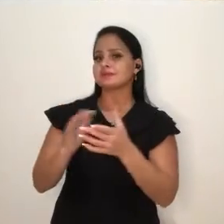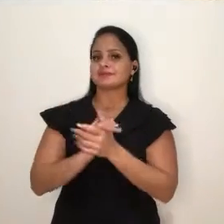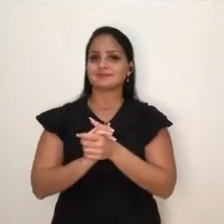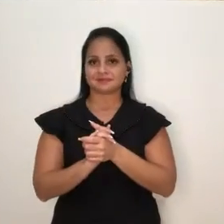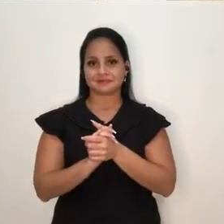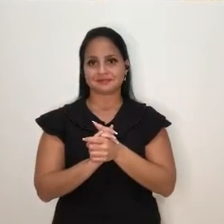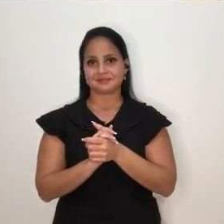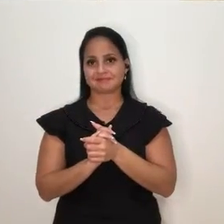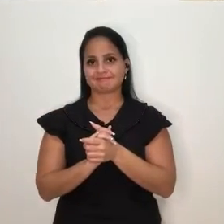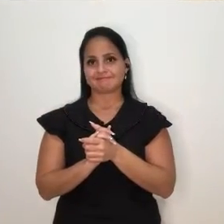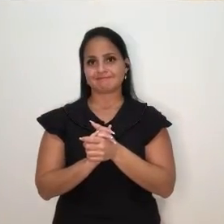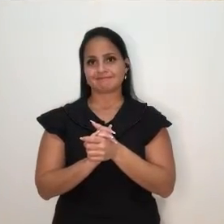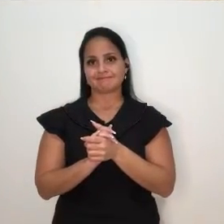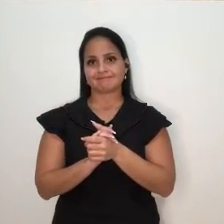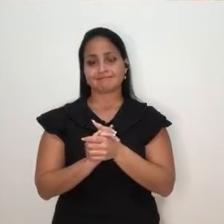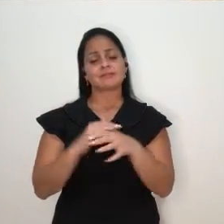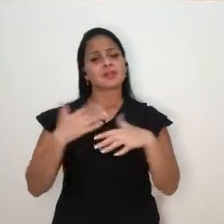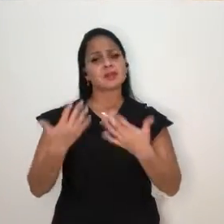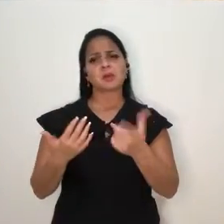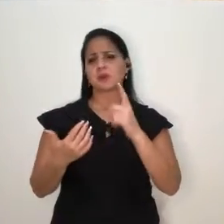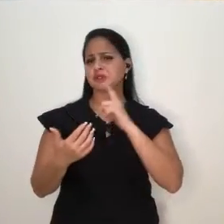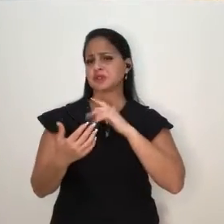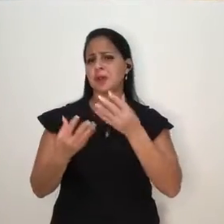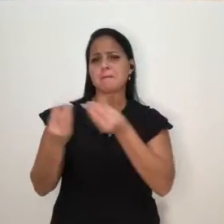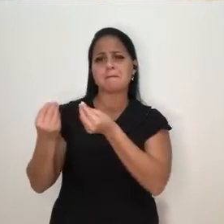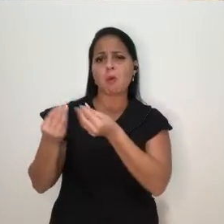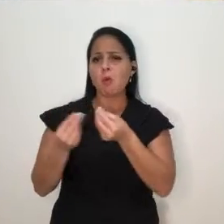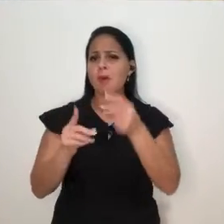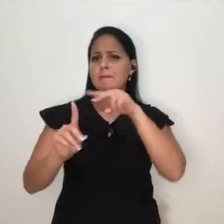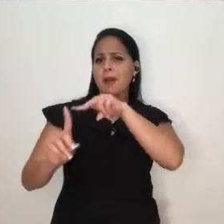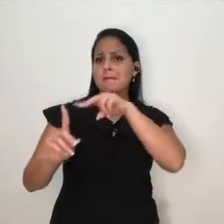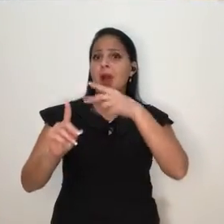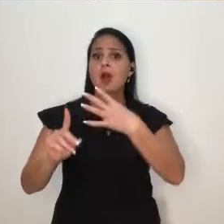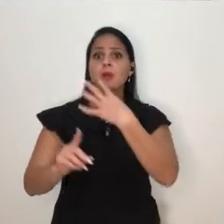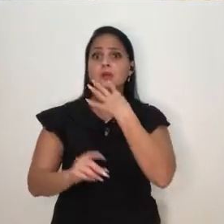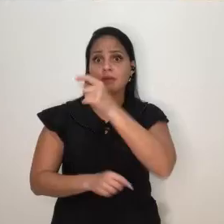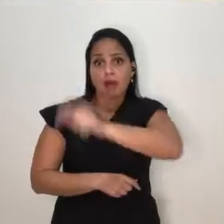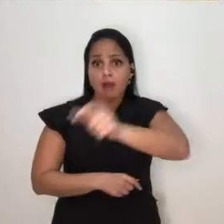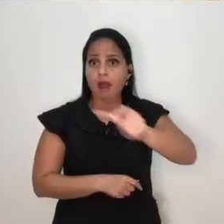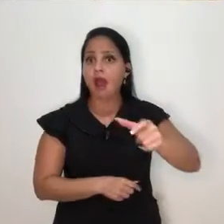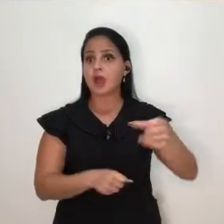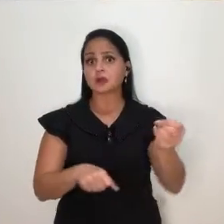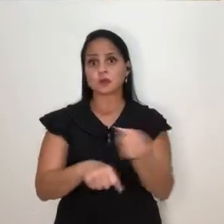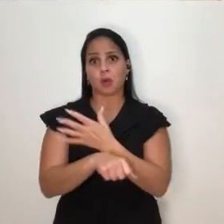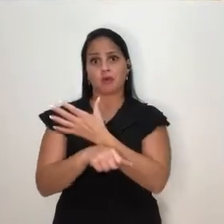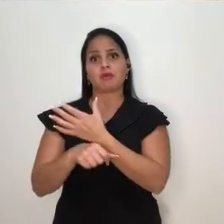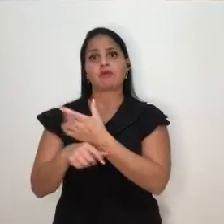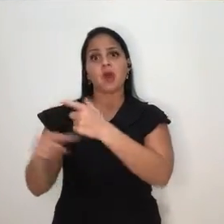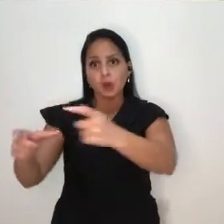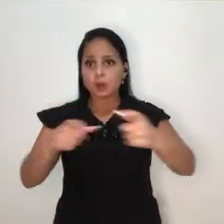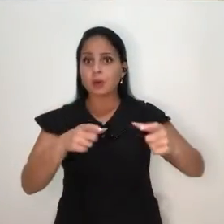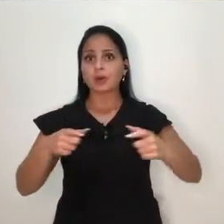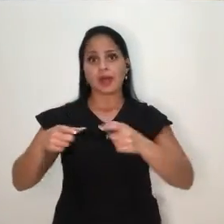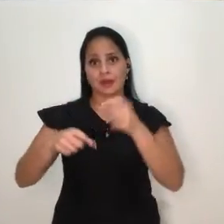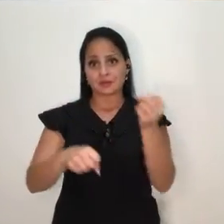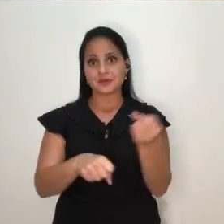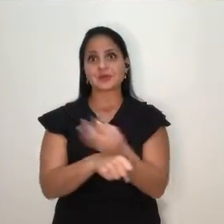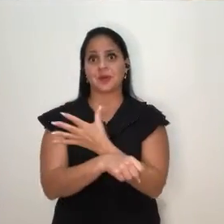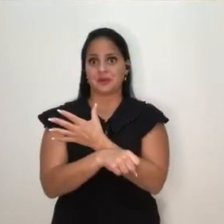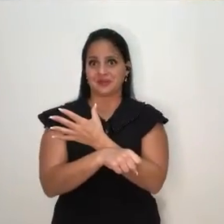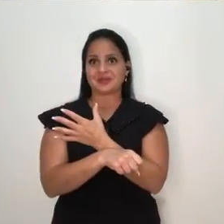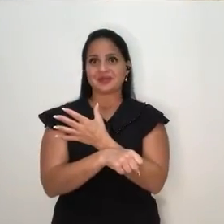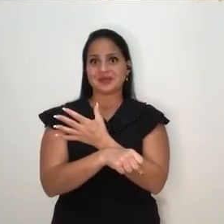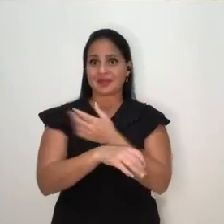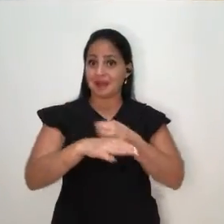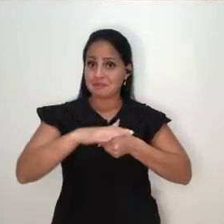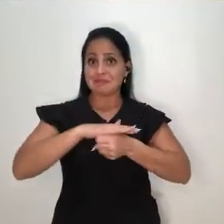Cara, eu tinha muita expectativa, assim, de conhecer gente nova, de conhecer um lugar novo, de estar num